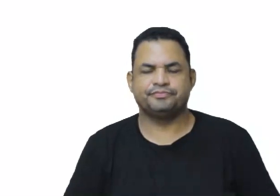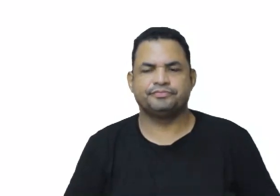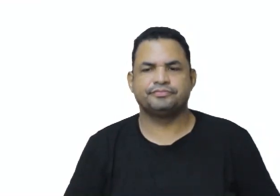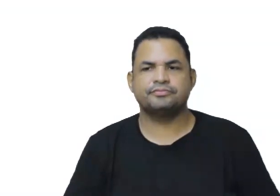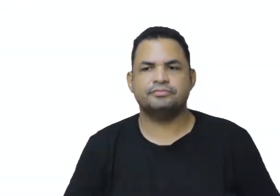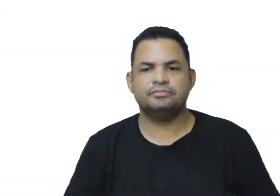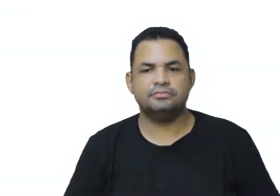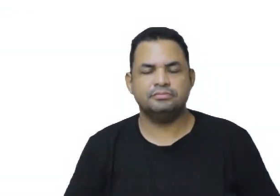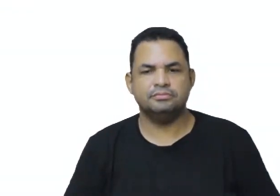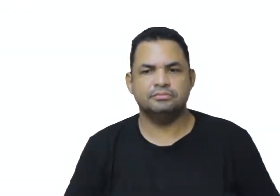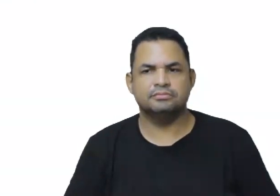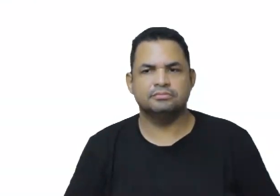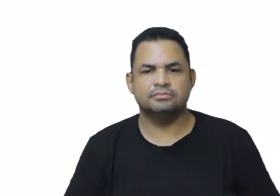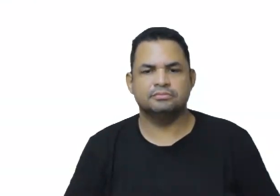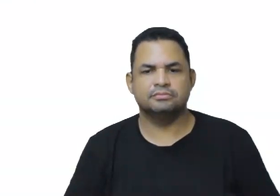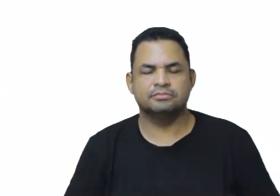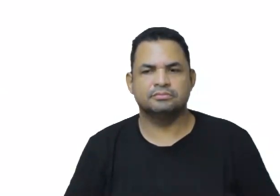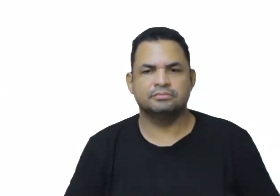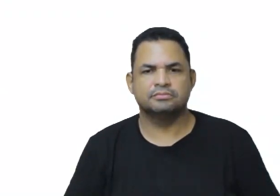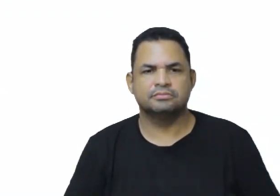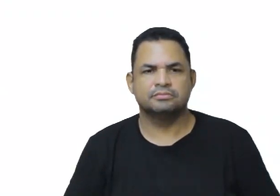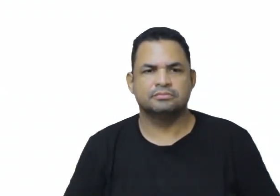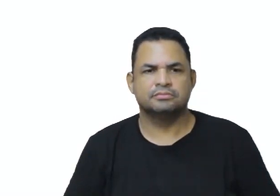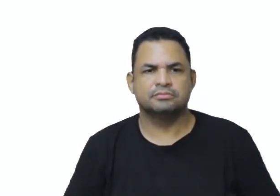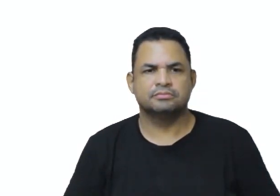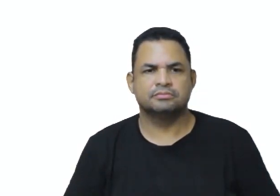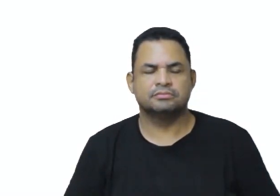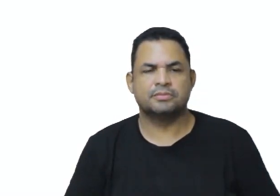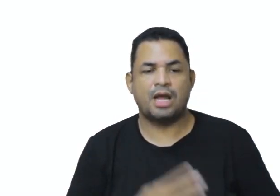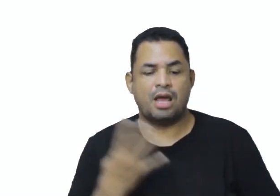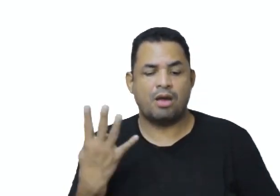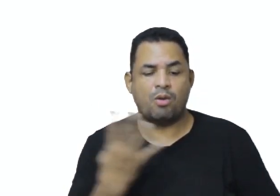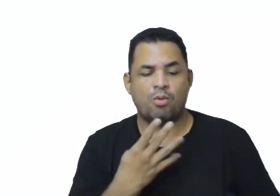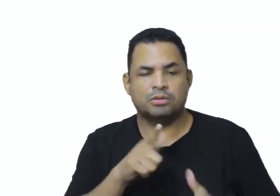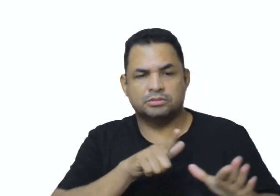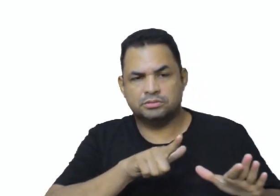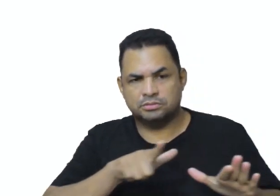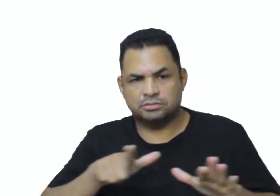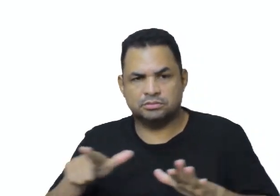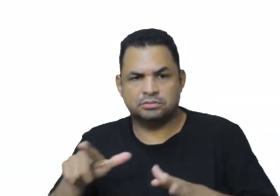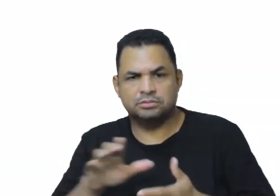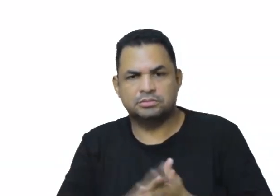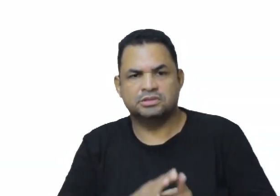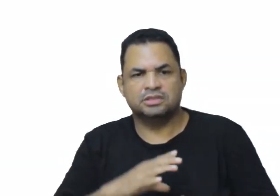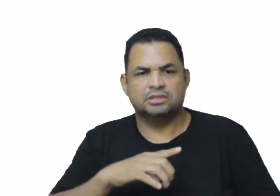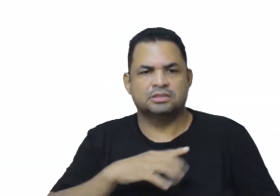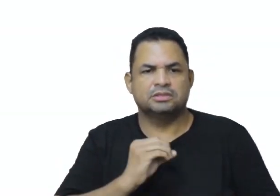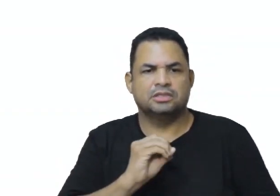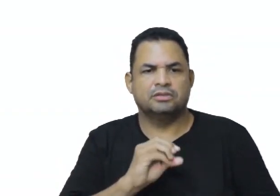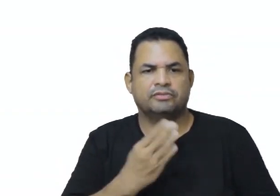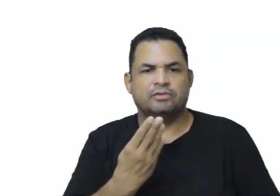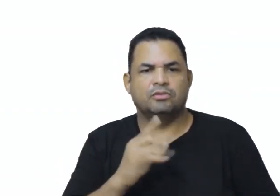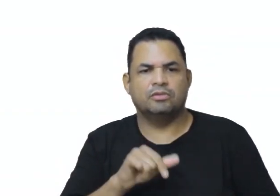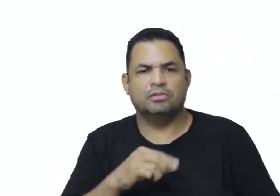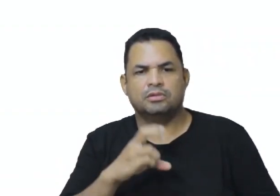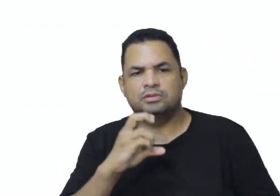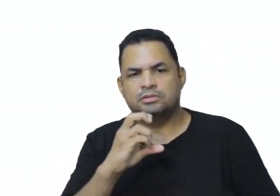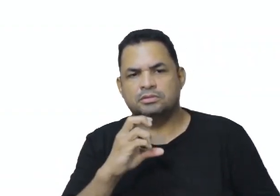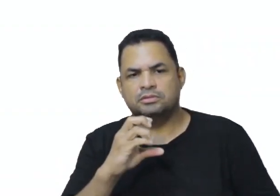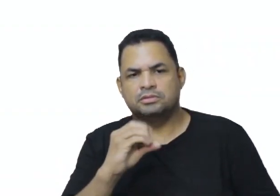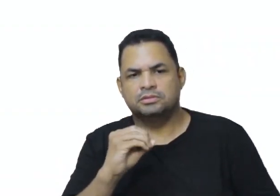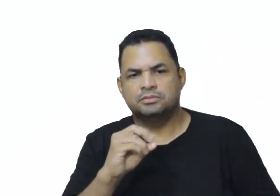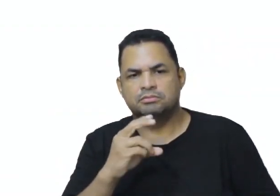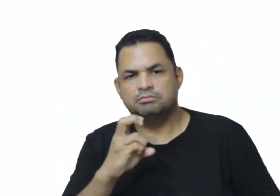estranho para a gente, tá bom? Na 4ª semana, ó, tem 0,4 ou a